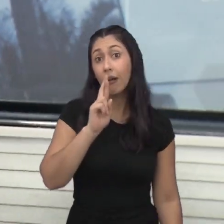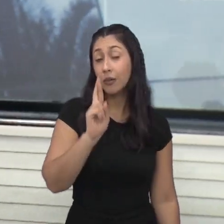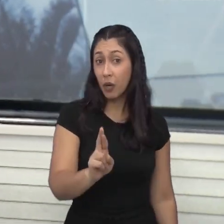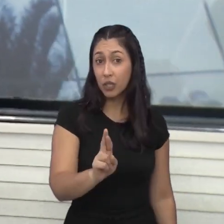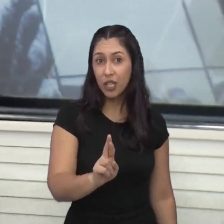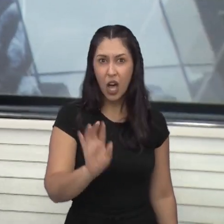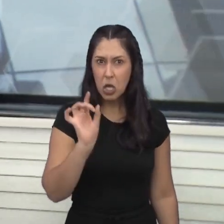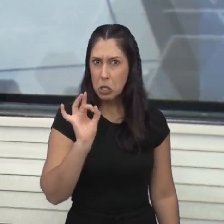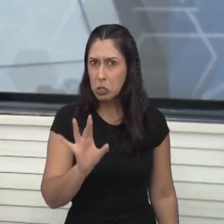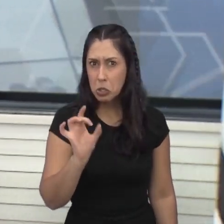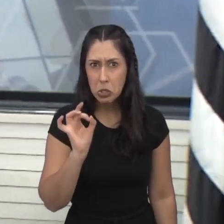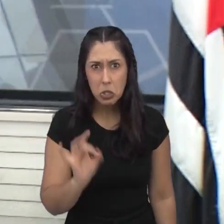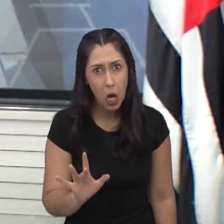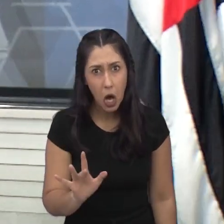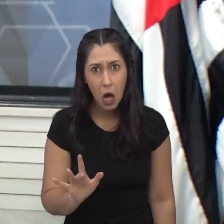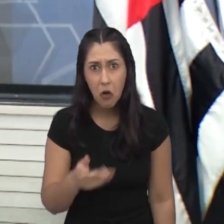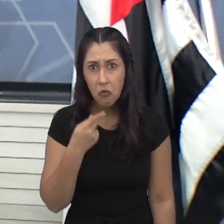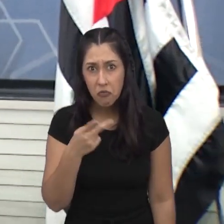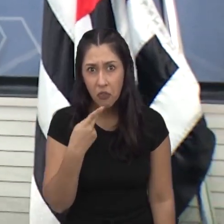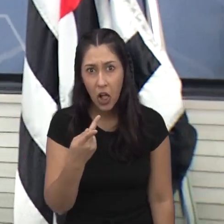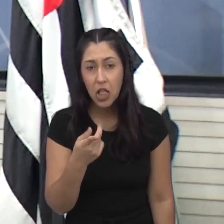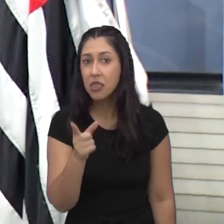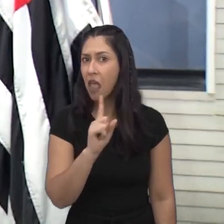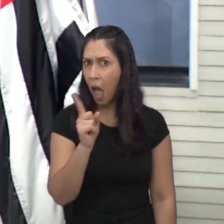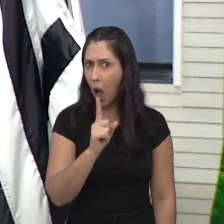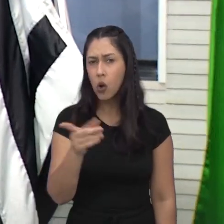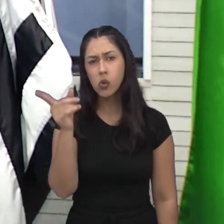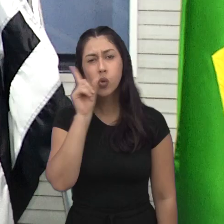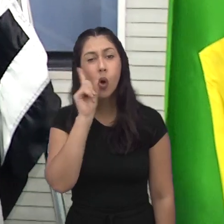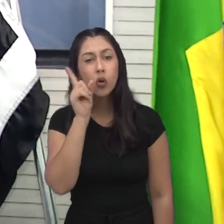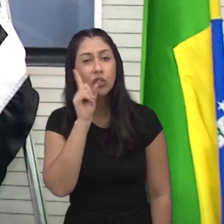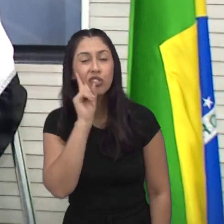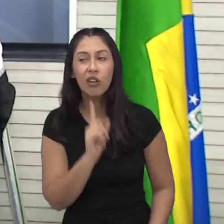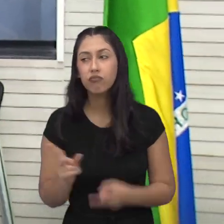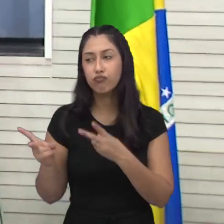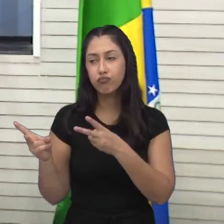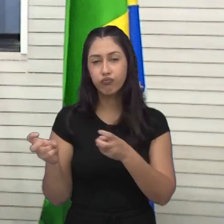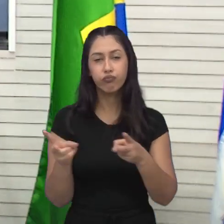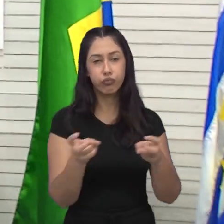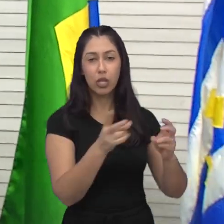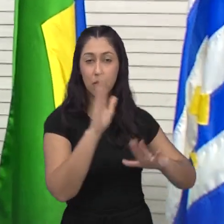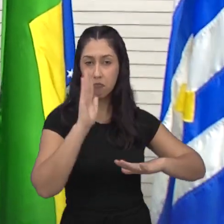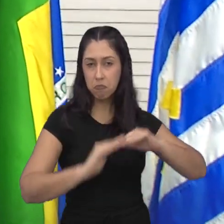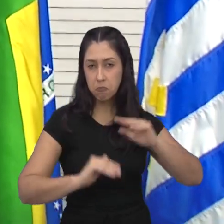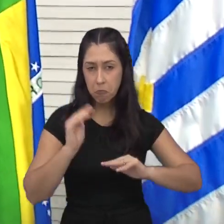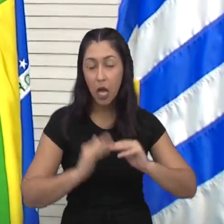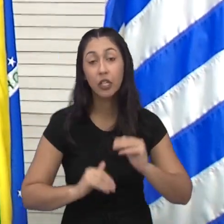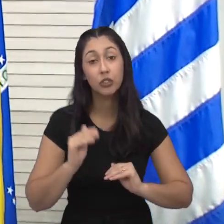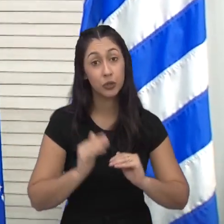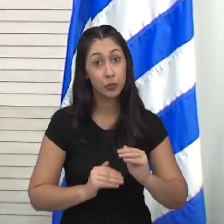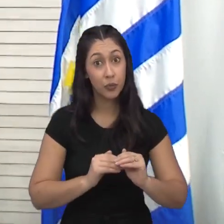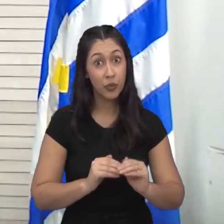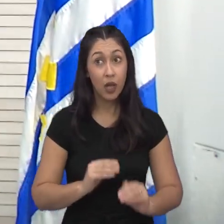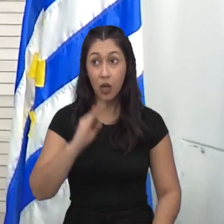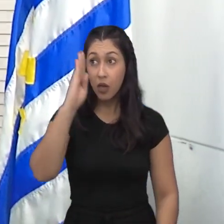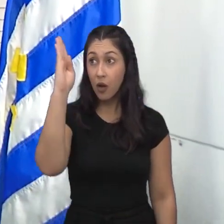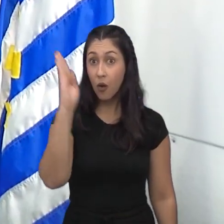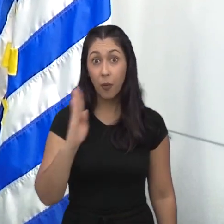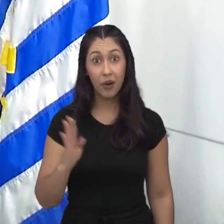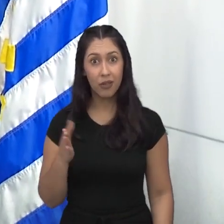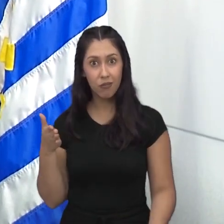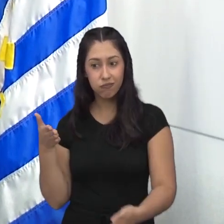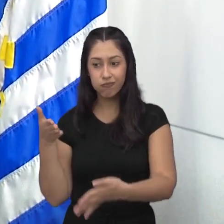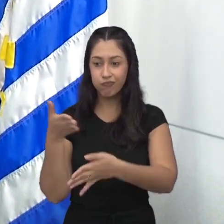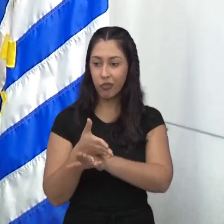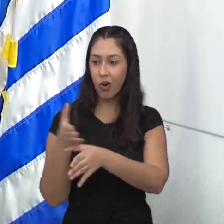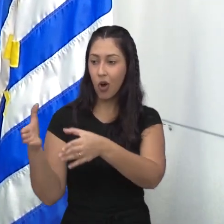se resumem à teoria. Eles podem ser vistos no dia a dia da população. No nosso caso, a participação do